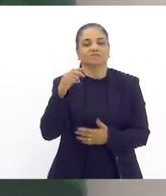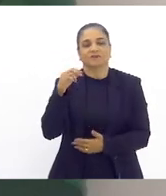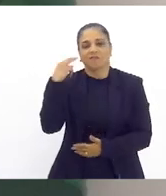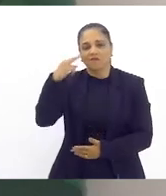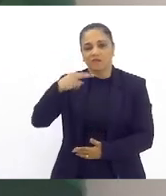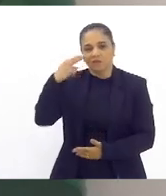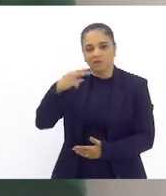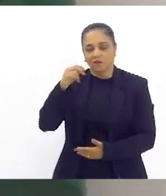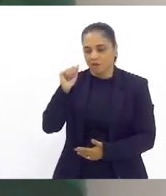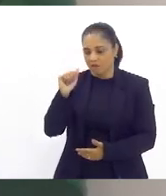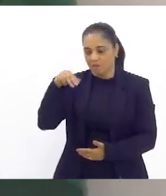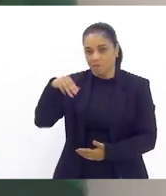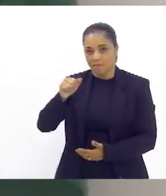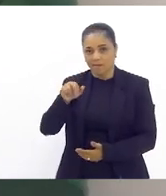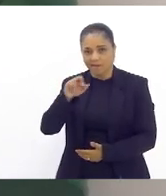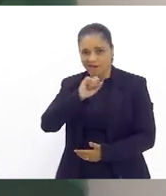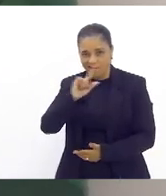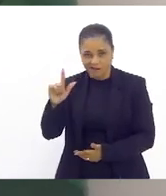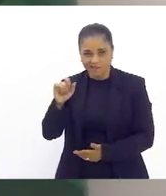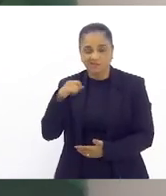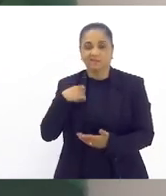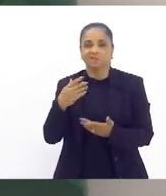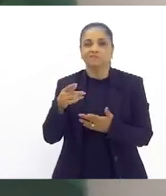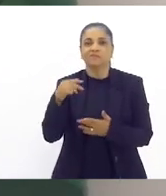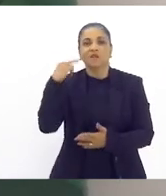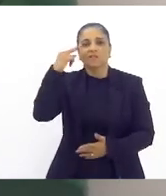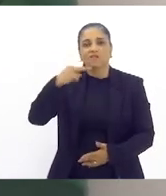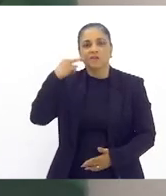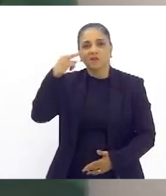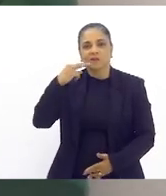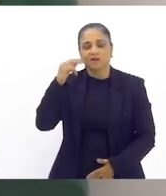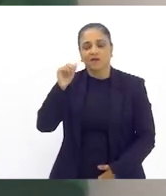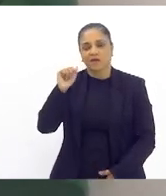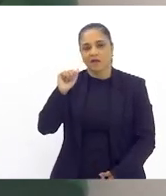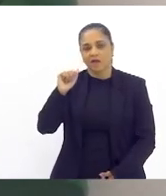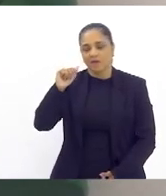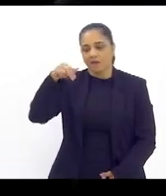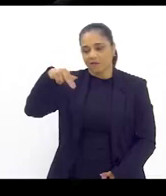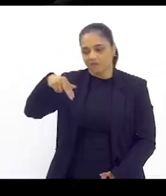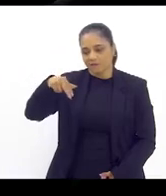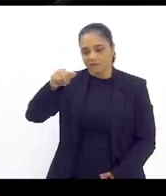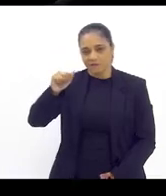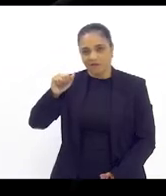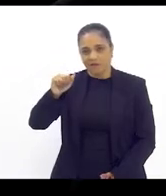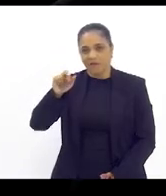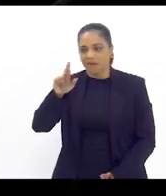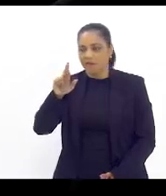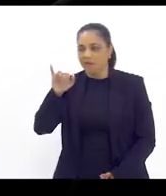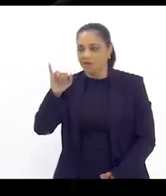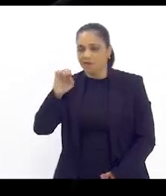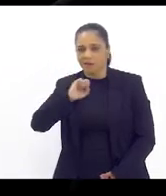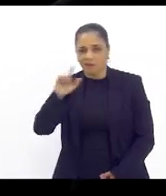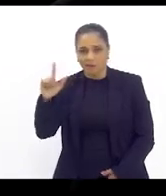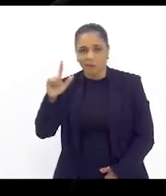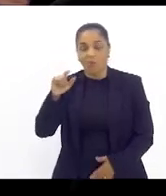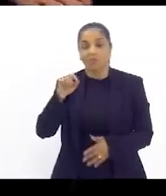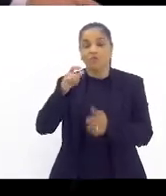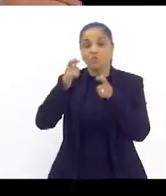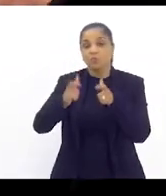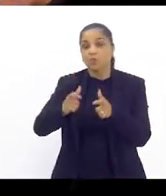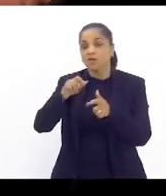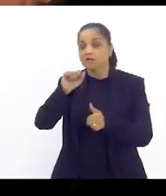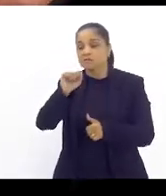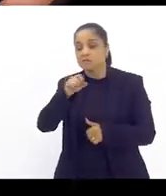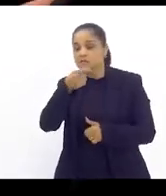gostaria de chamar o vereador Ariel vereador de São João da Barra representando